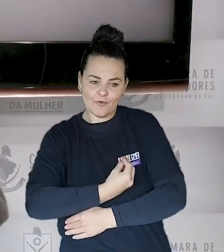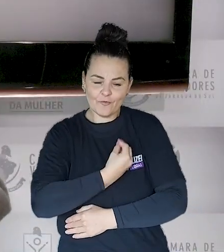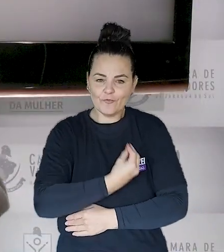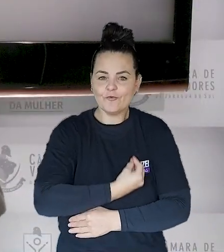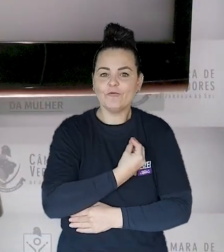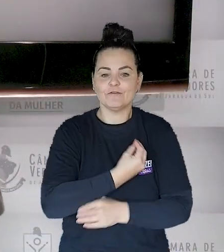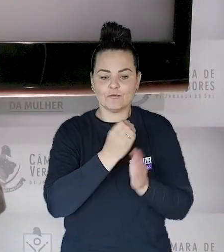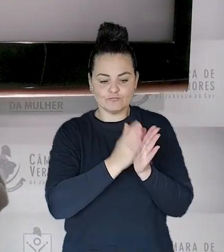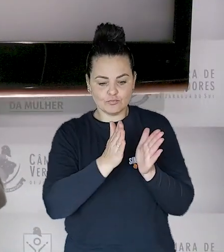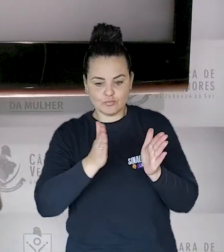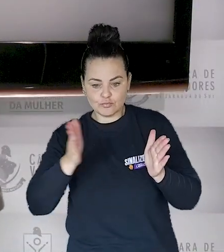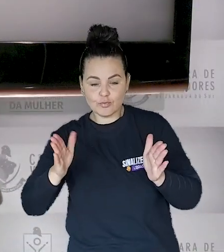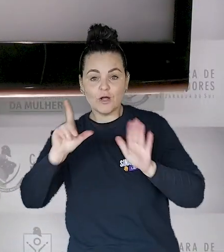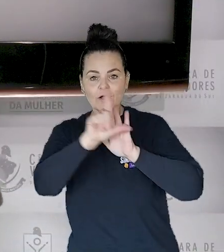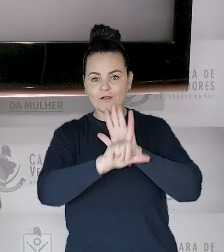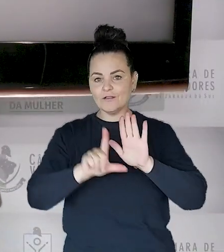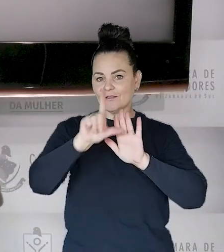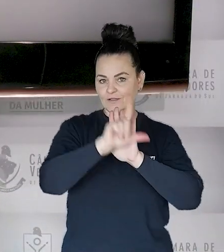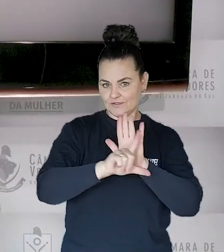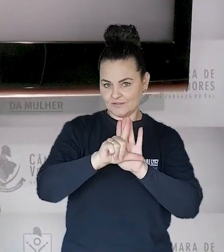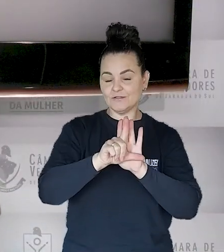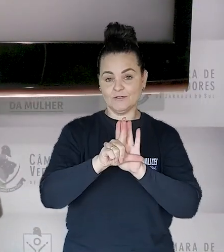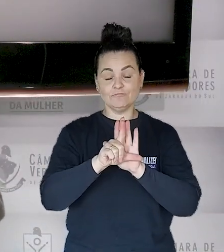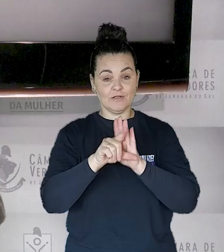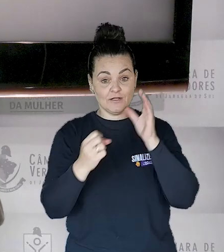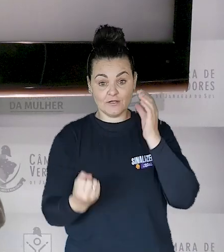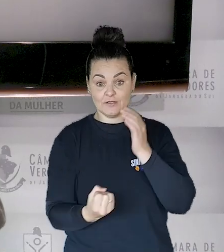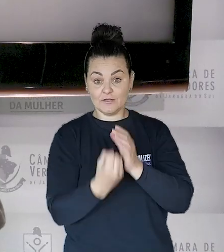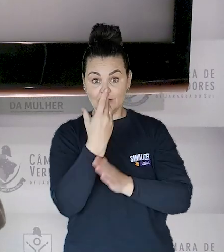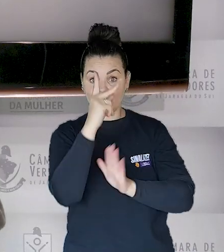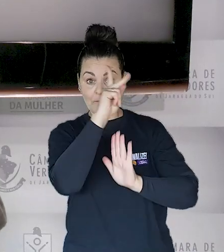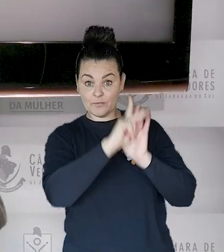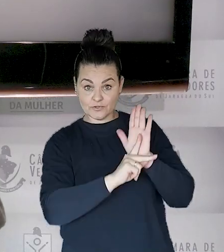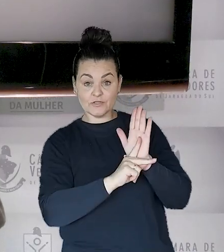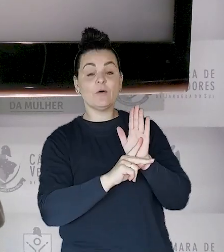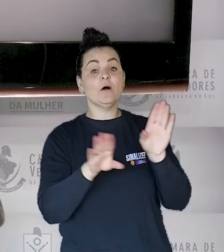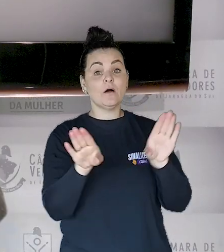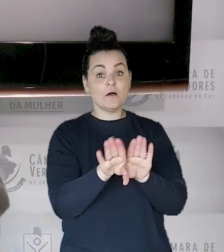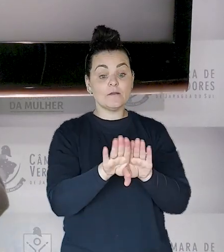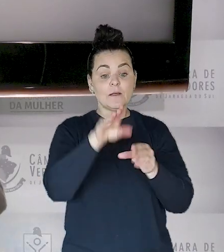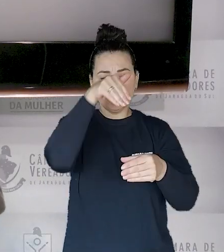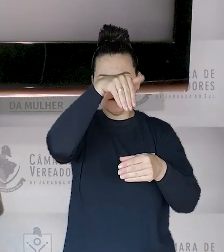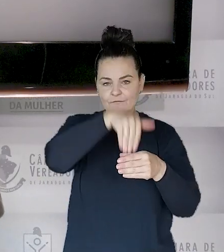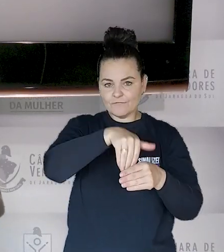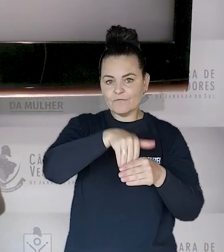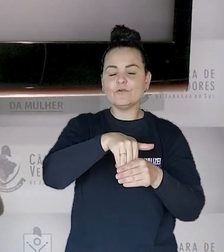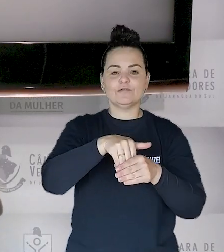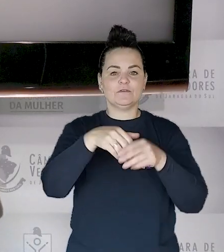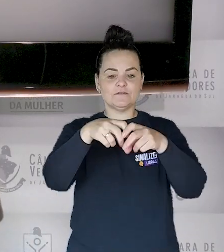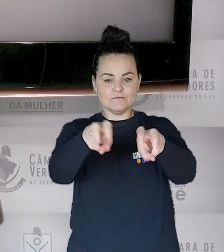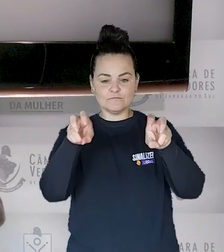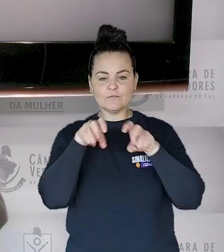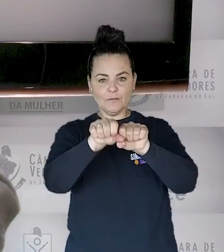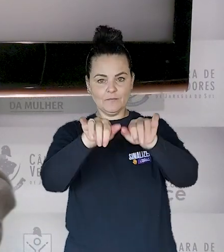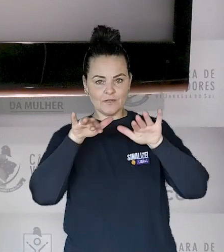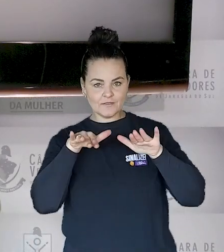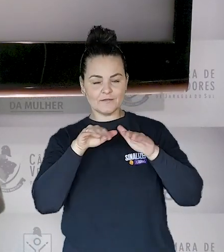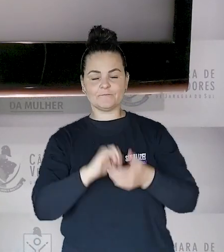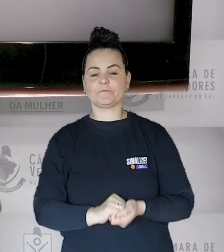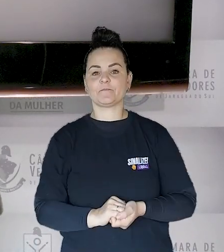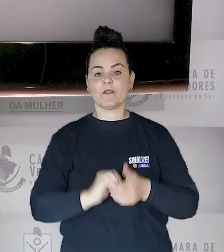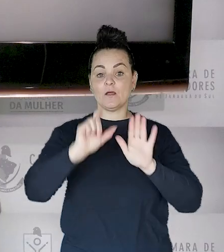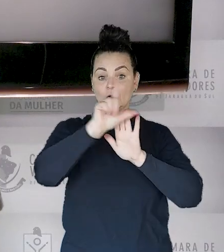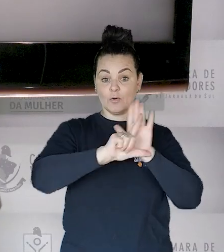vivenciando todas as etapas do processo legislativo desde a elaboração de projetos até a votação em comissões e no